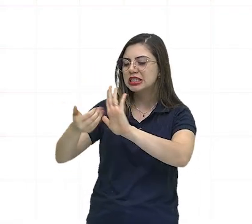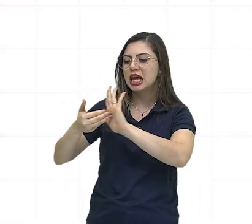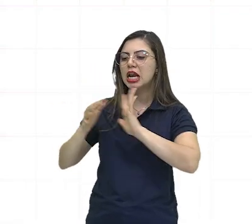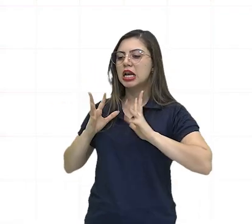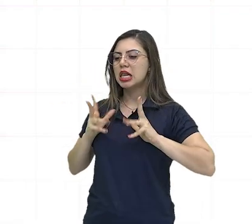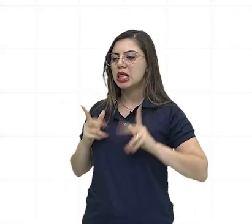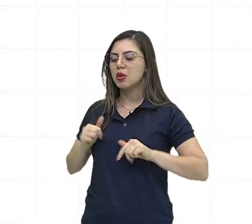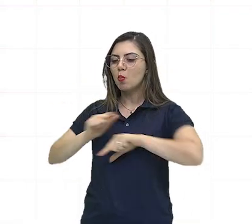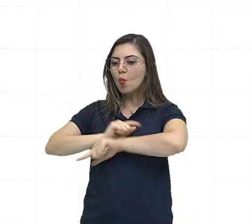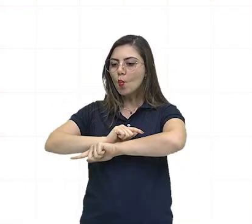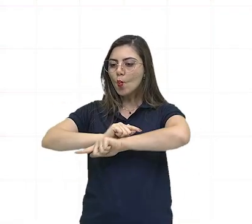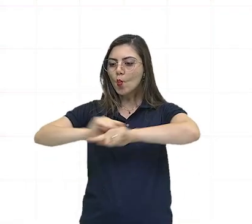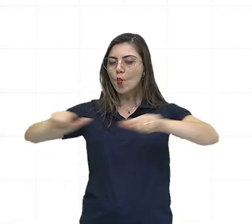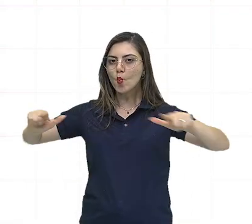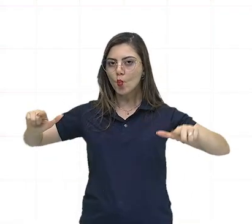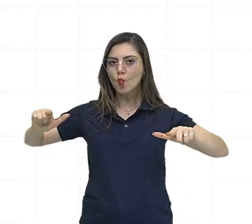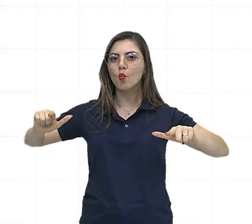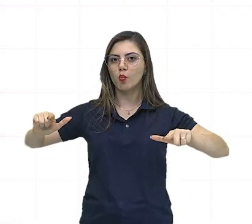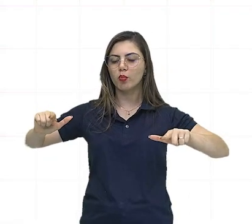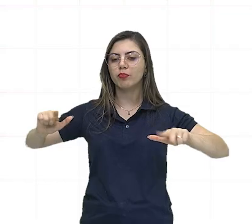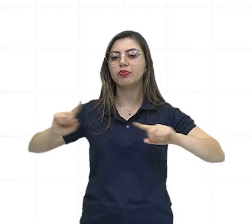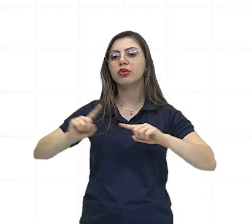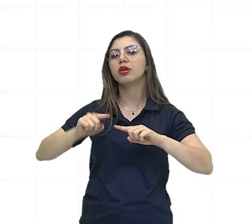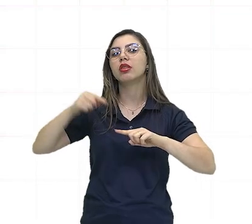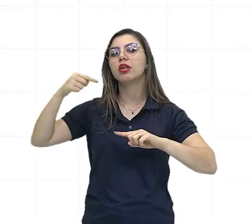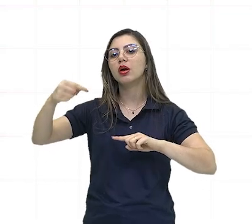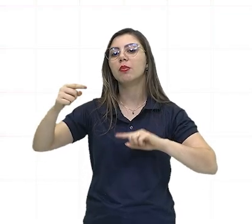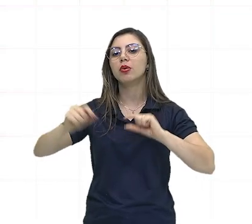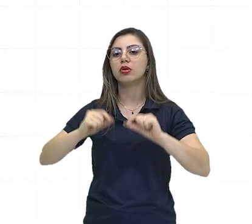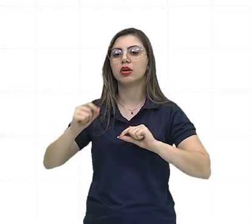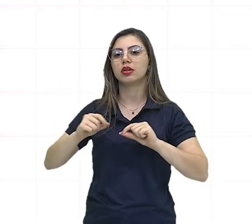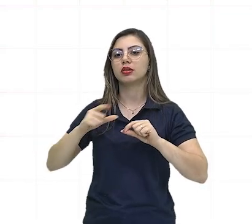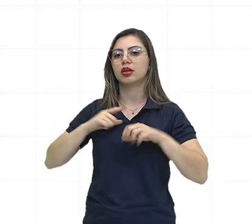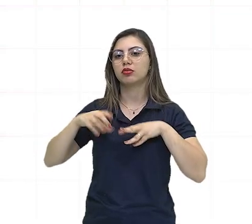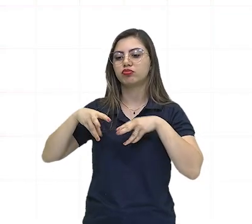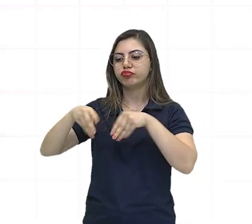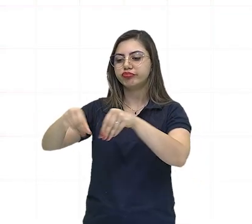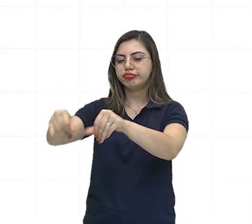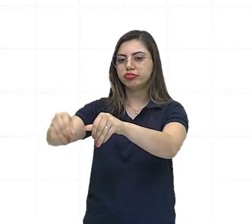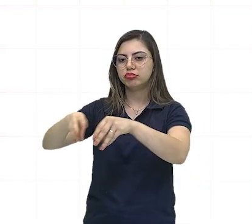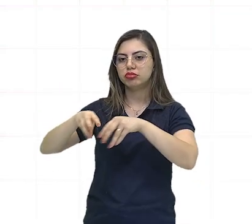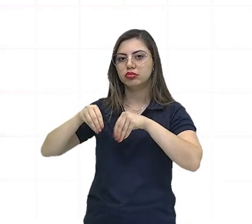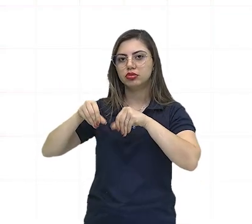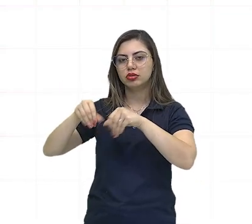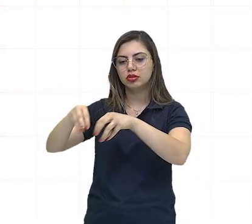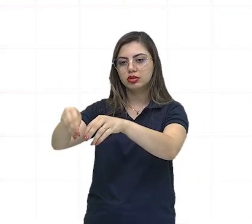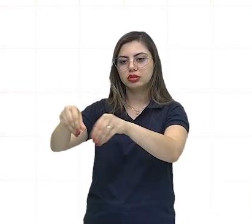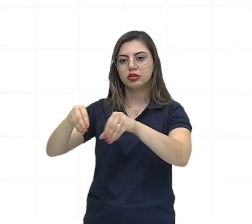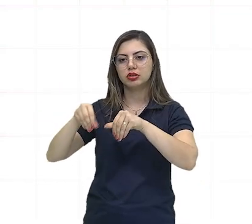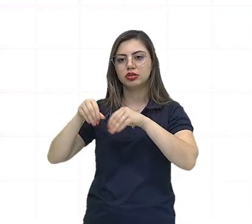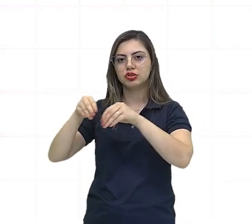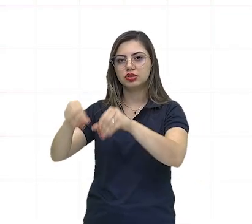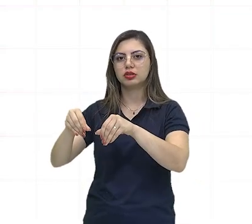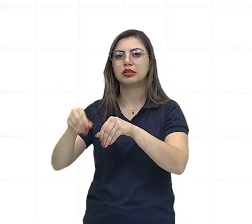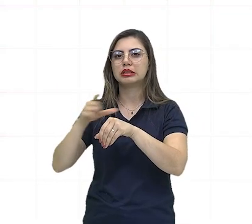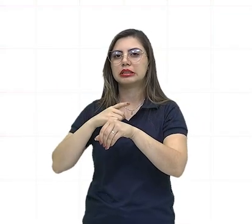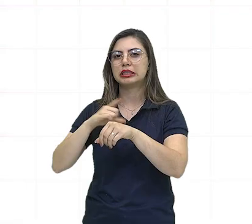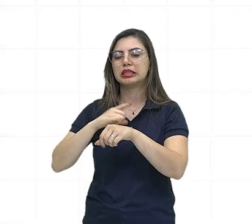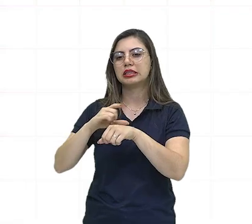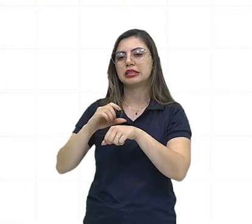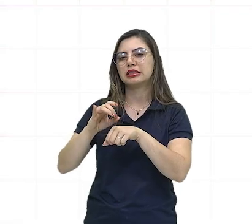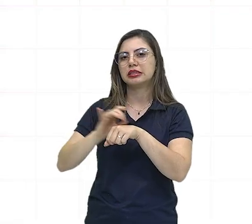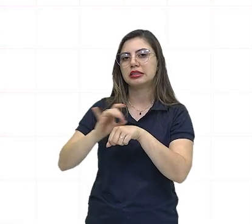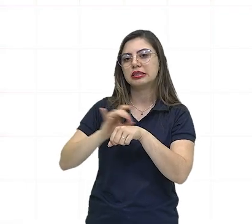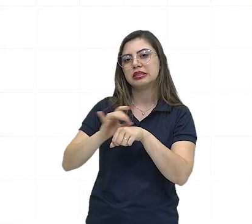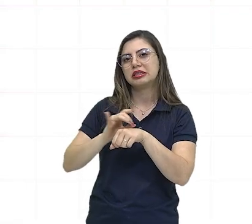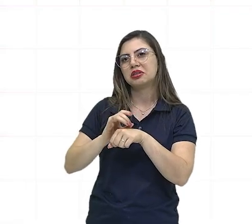forma ele limpar o terreno e depois ele vai cultivar a terra ali em cima daquelas cinzas por